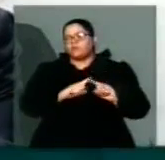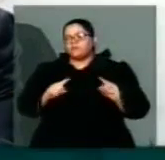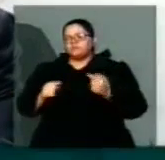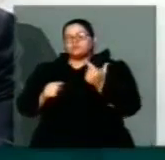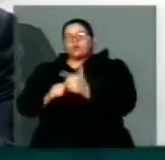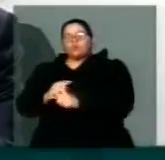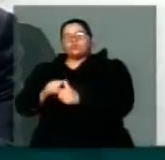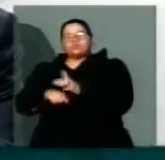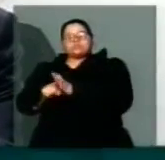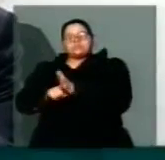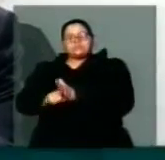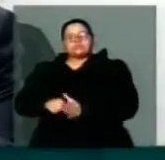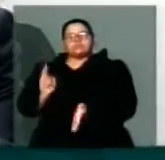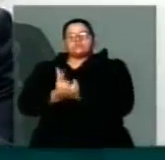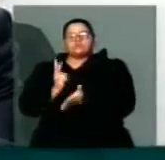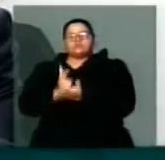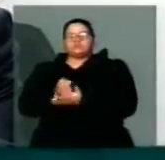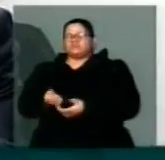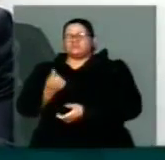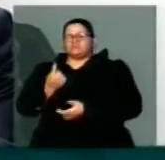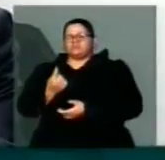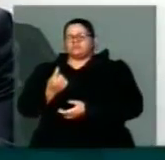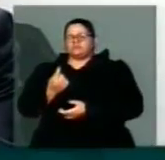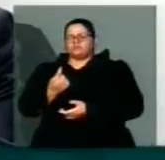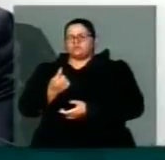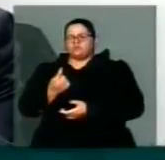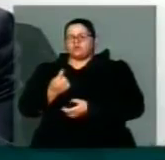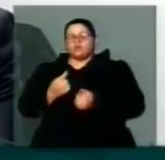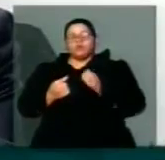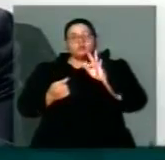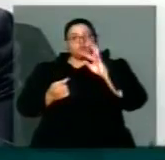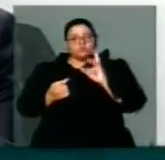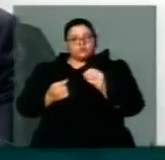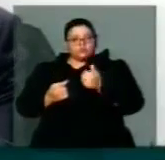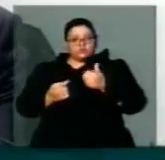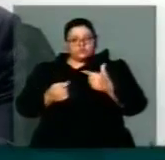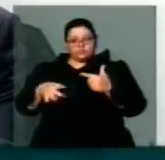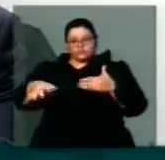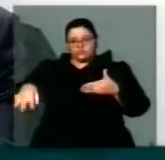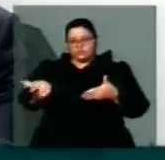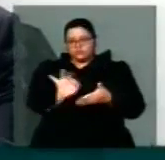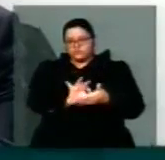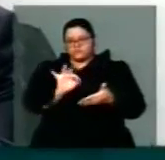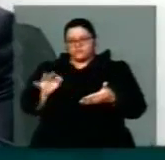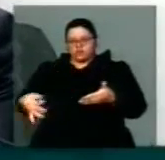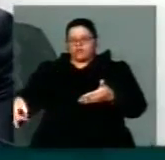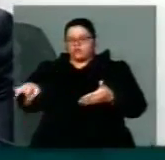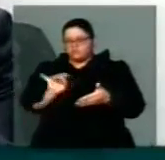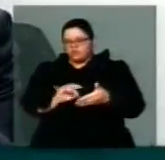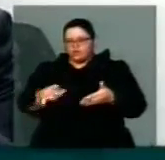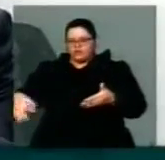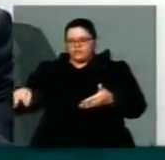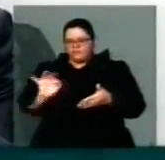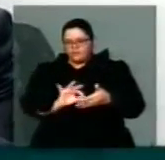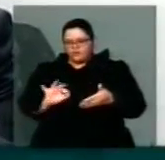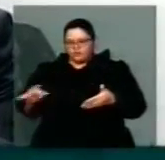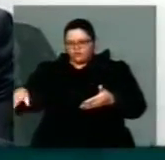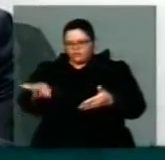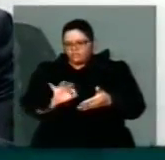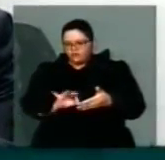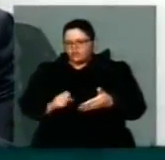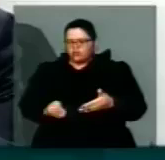contradição clara. Todas as 12 páginas, onde são a descrição do chamado núcleo político, ele parte